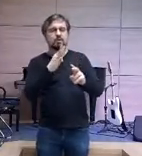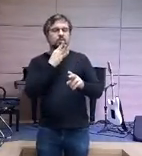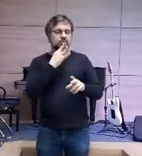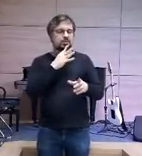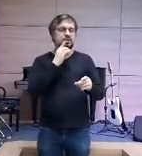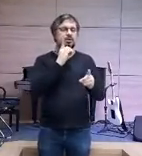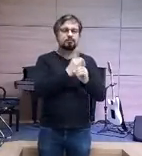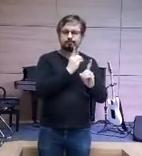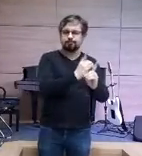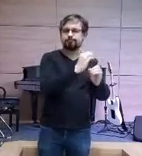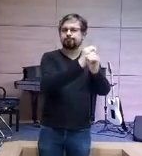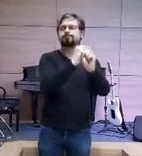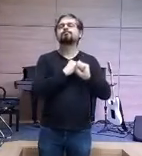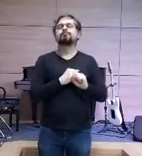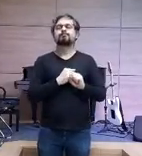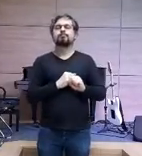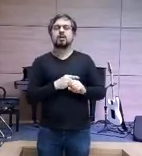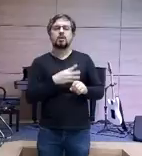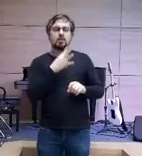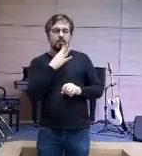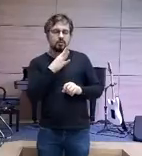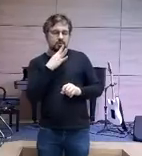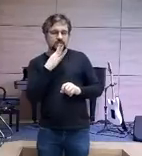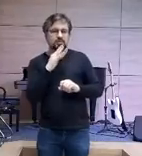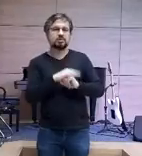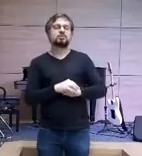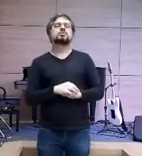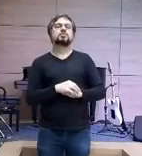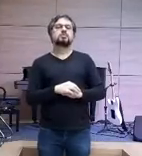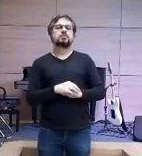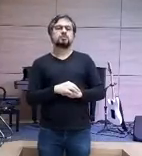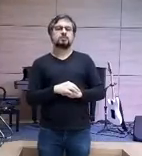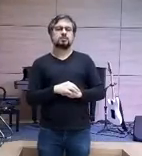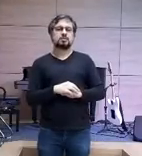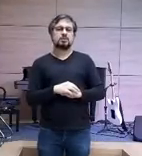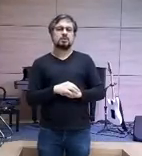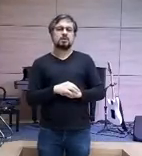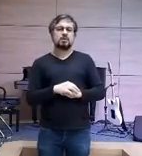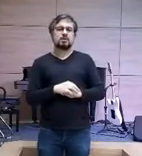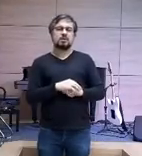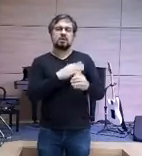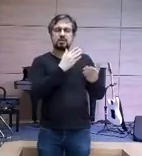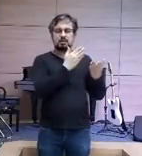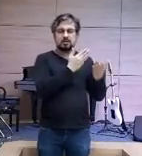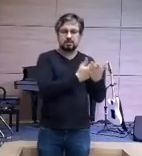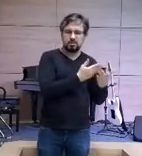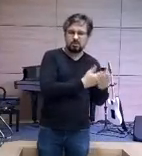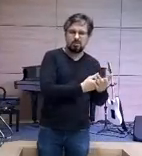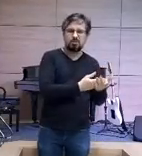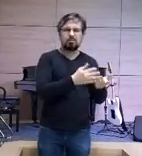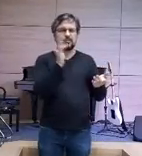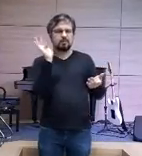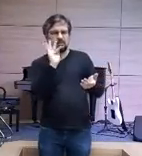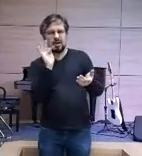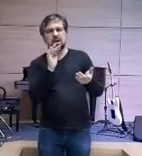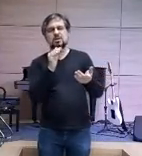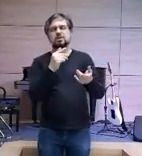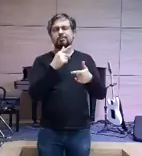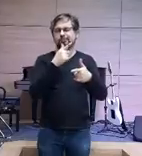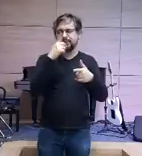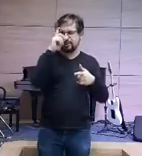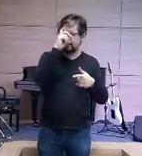um na sua adolescência conheceu é que na escola na faculdade eram terríveis